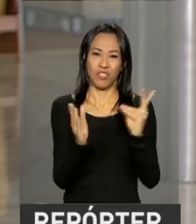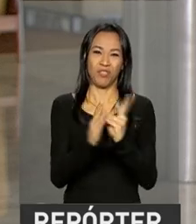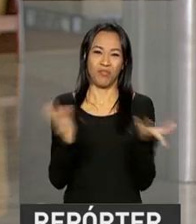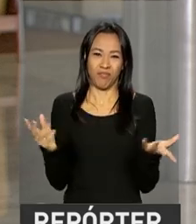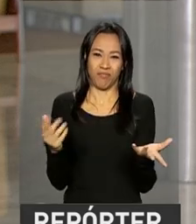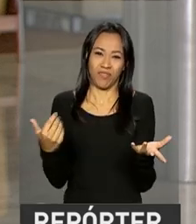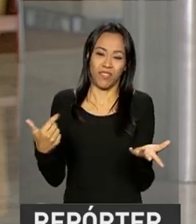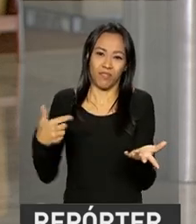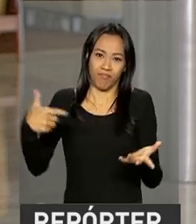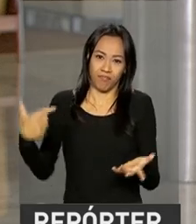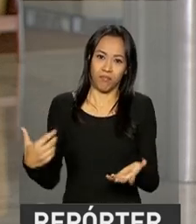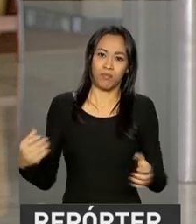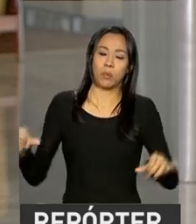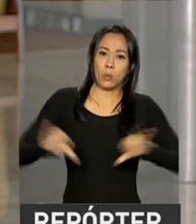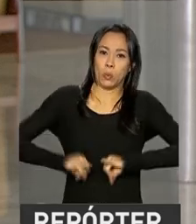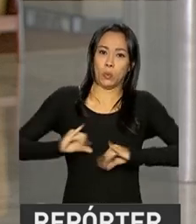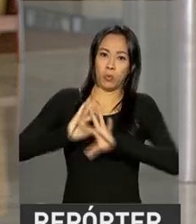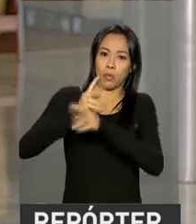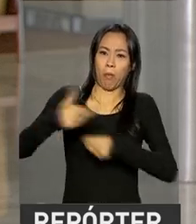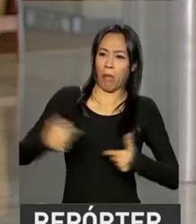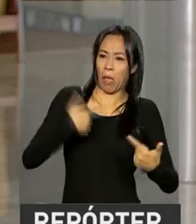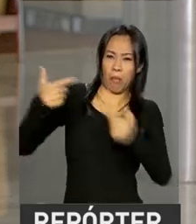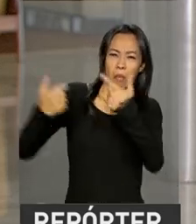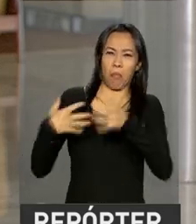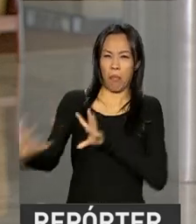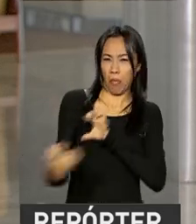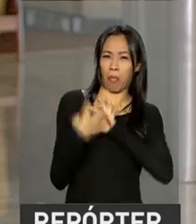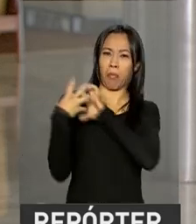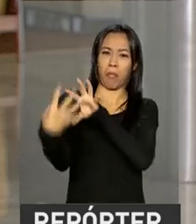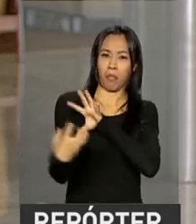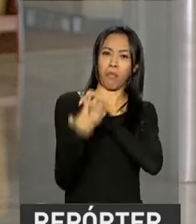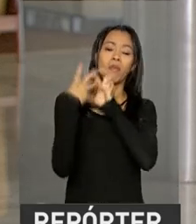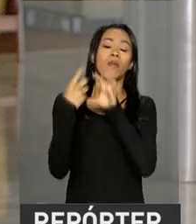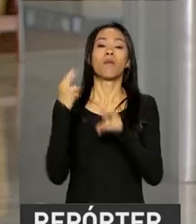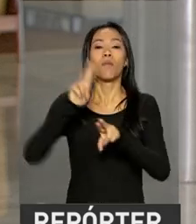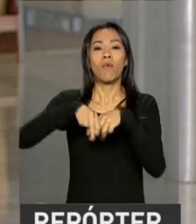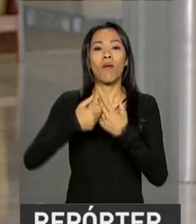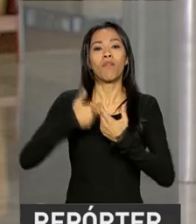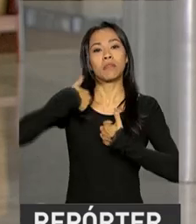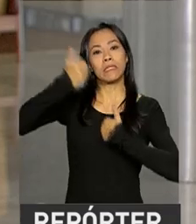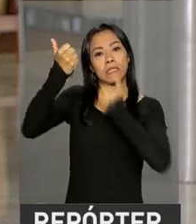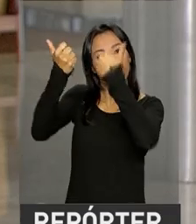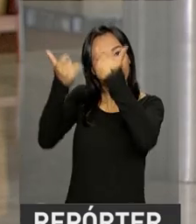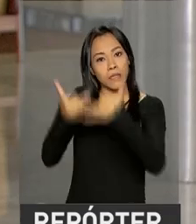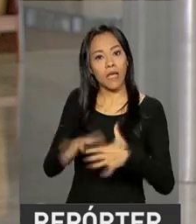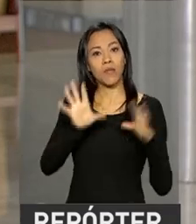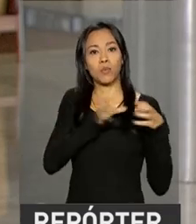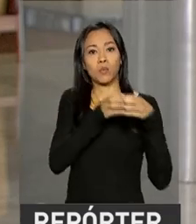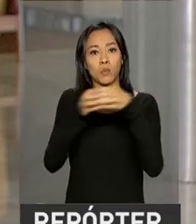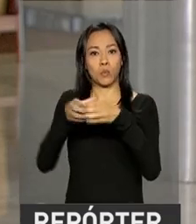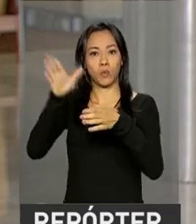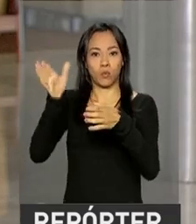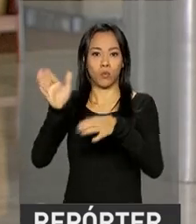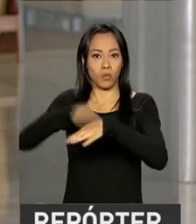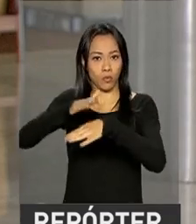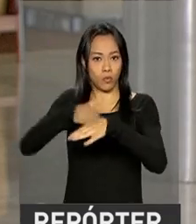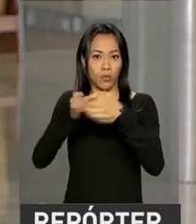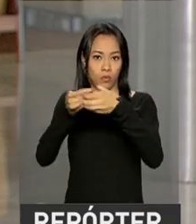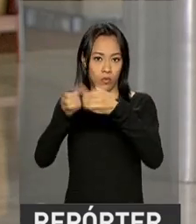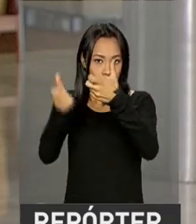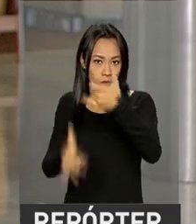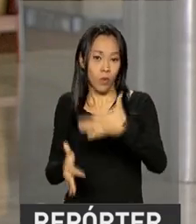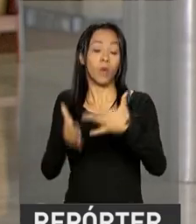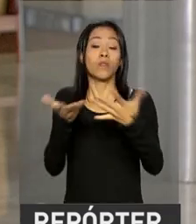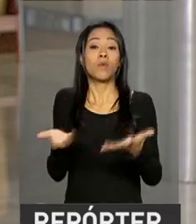no povoado das Baías, em Viana, no Maranhão, segundo relatos do Conselho Indigenista Missionário, o CIMI. O